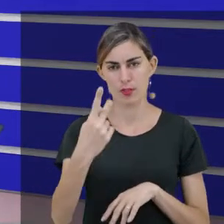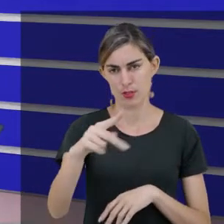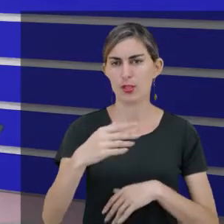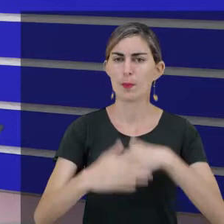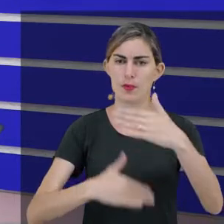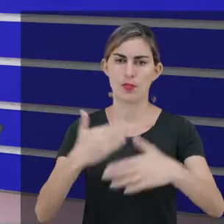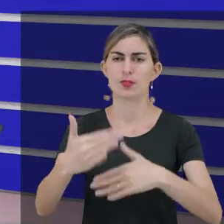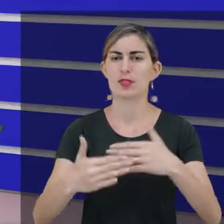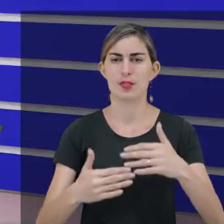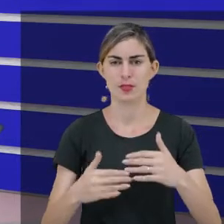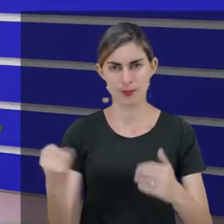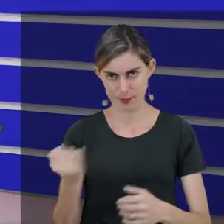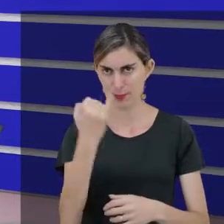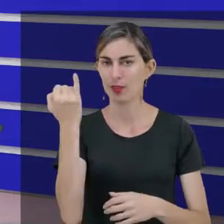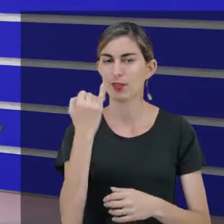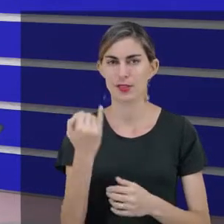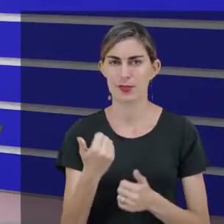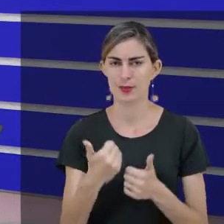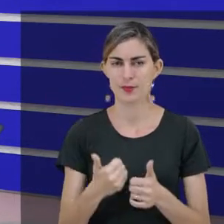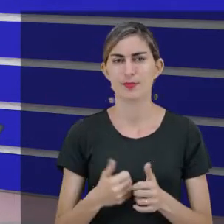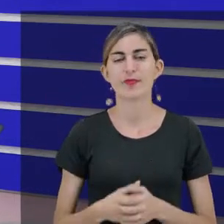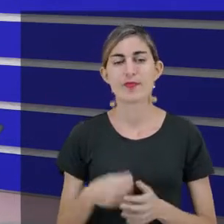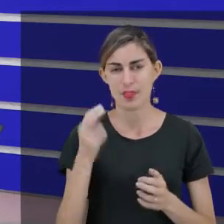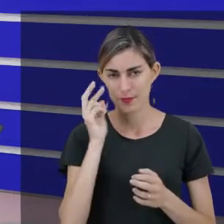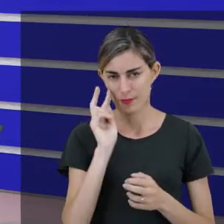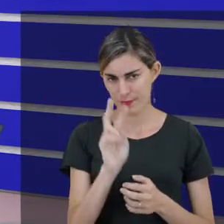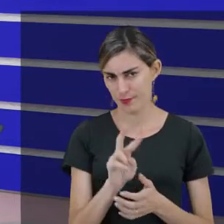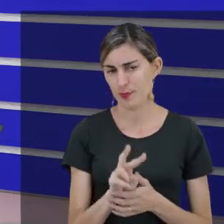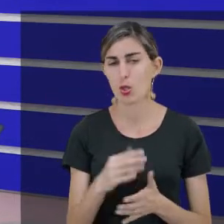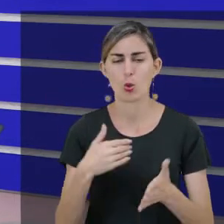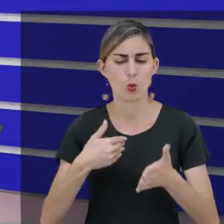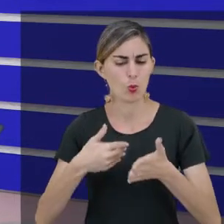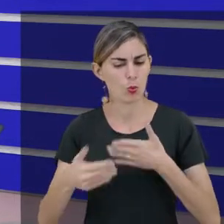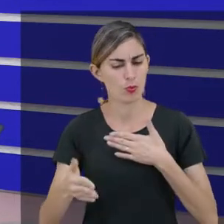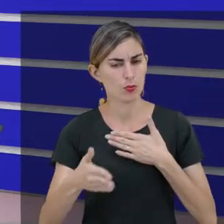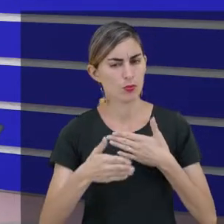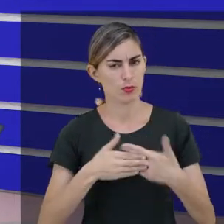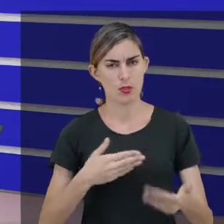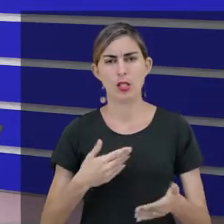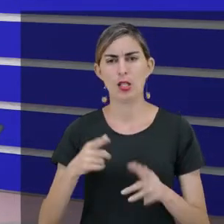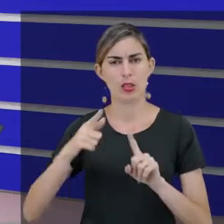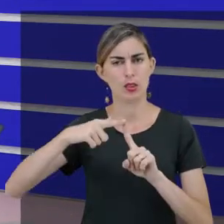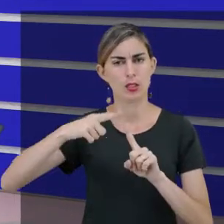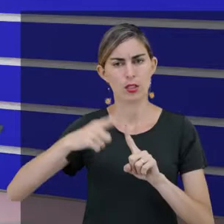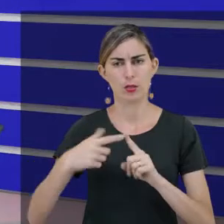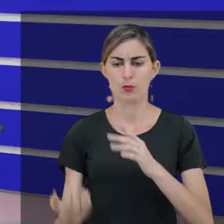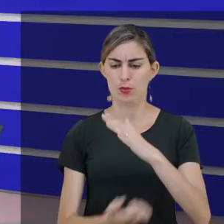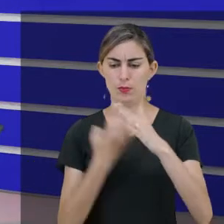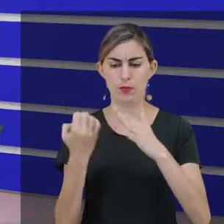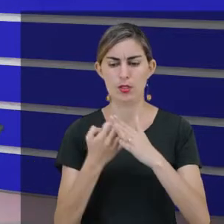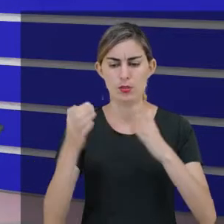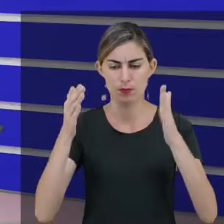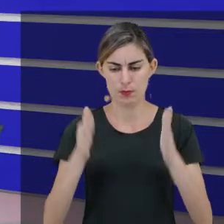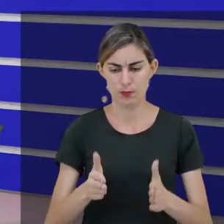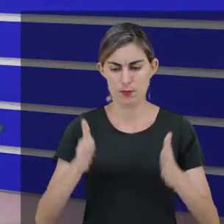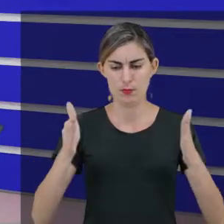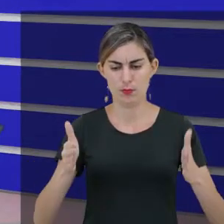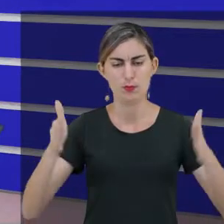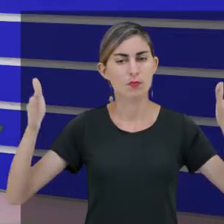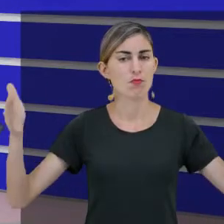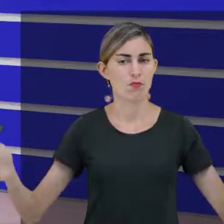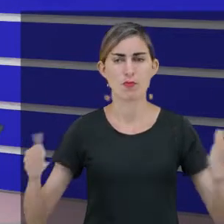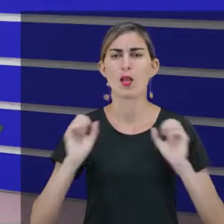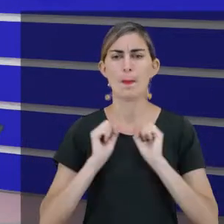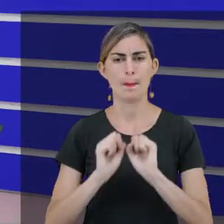empresa, vai ser importante. Olha, então aí vocês estão vendo que qualquer tipo de empresa, né, qualquer porte de empresa, pode